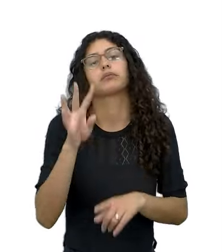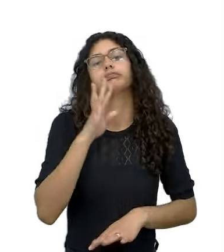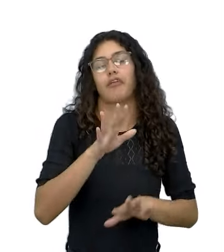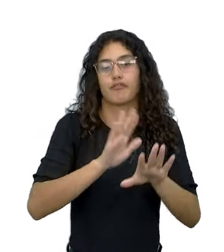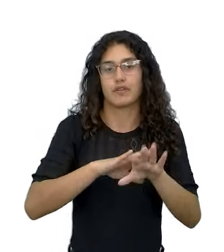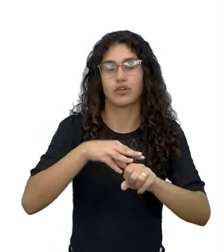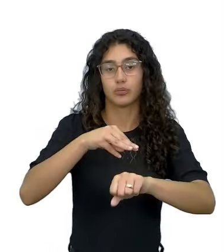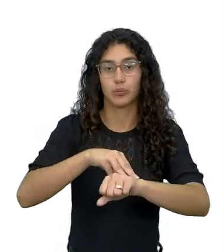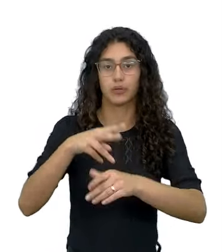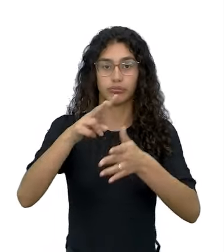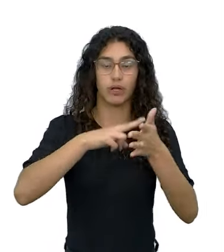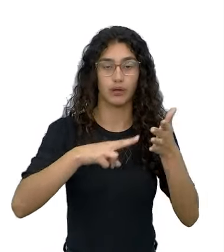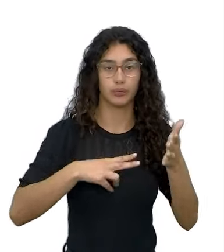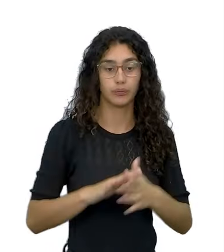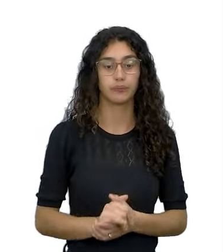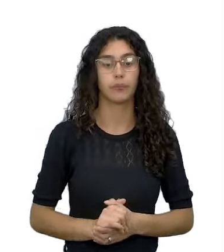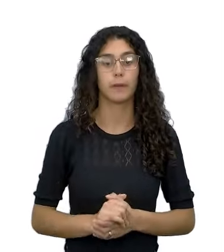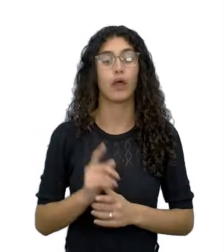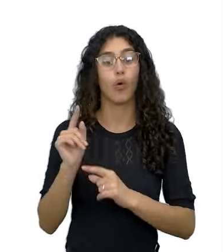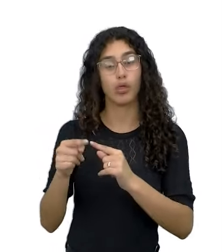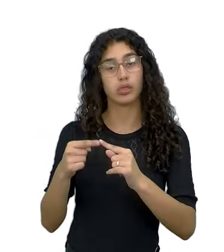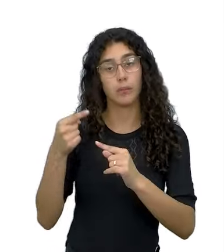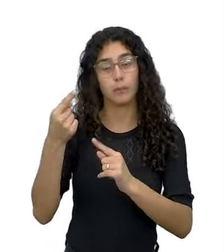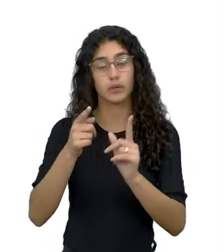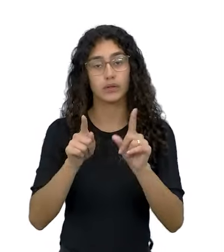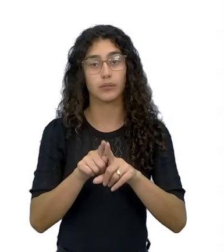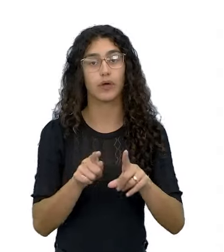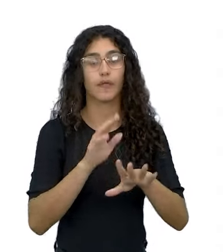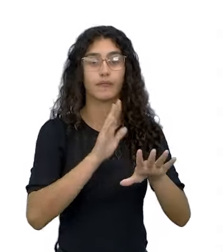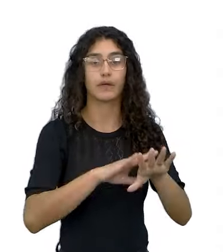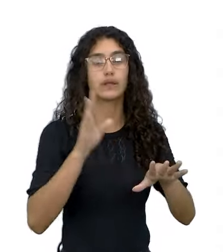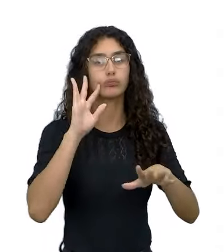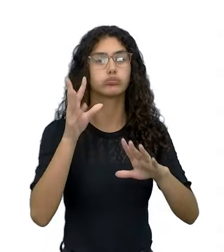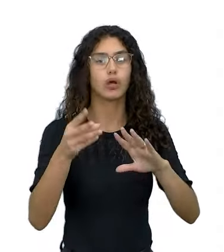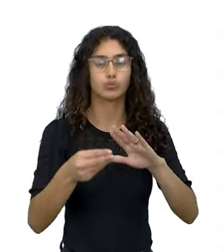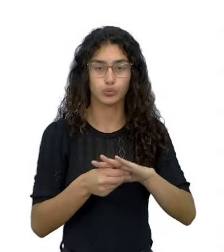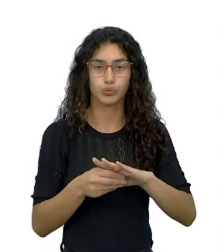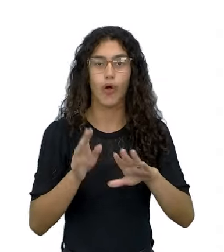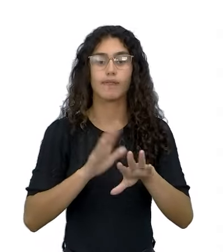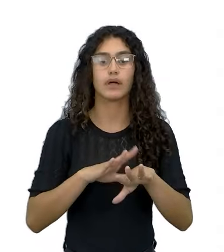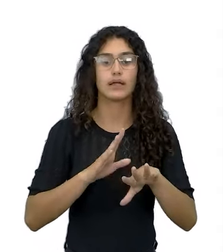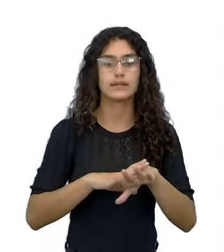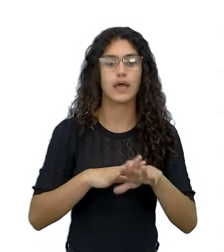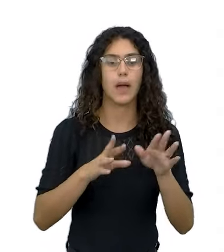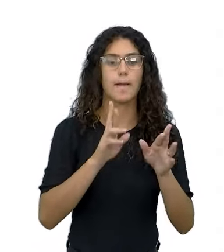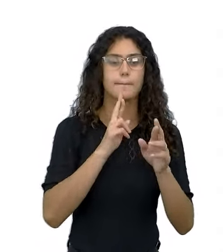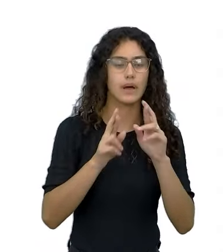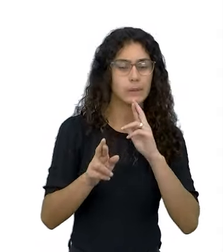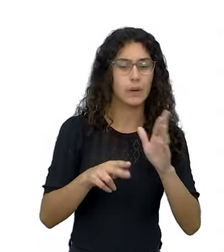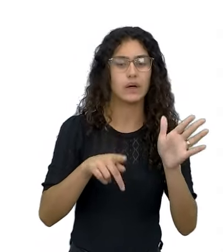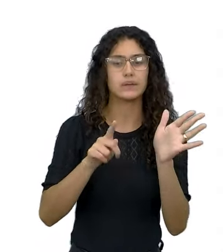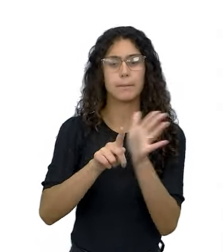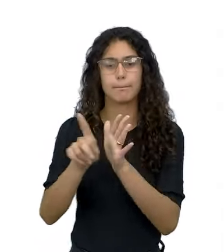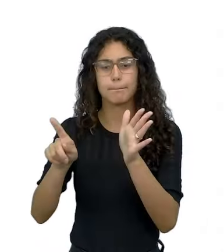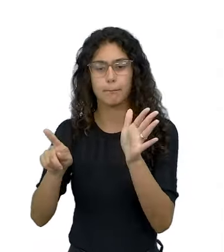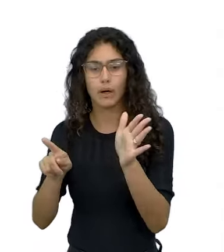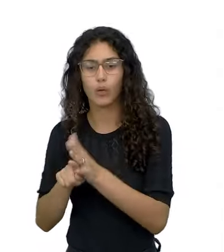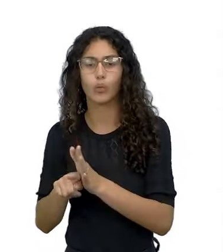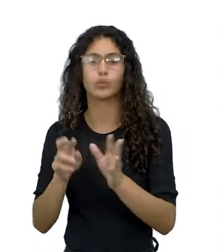aí durante essa leitura. E o depois, a elaboração de resumo, né? Formulação de respostas e perguntas,